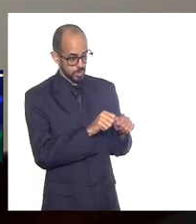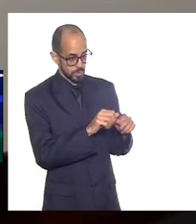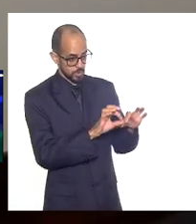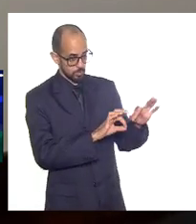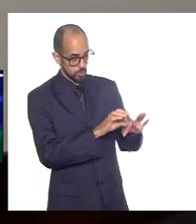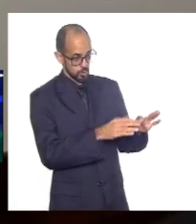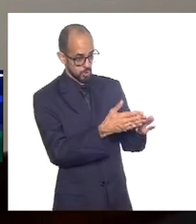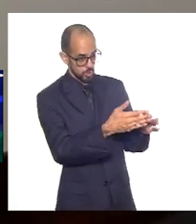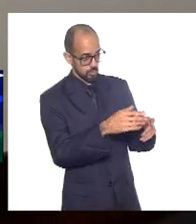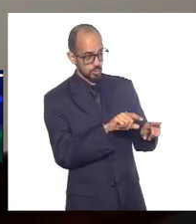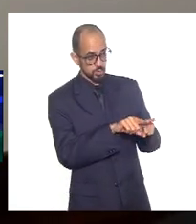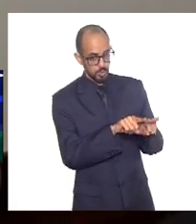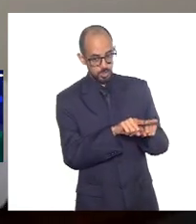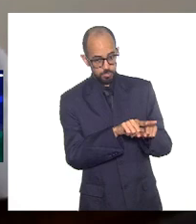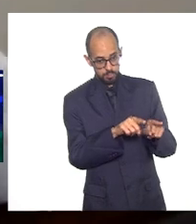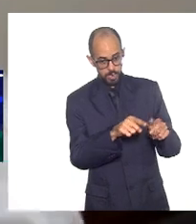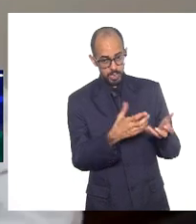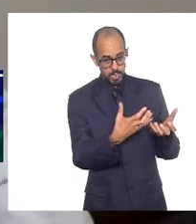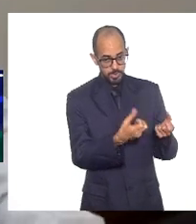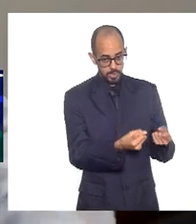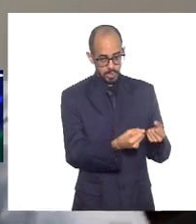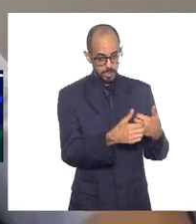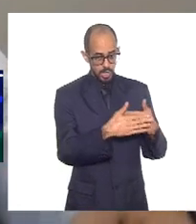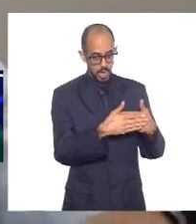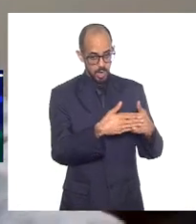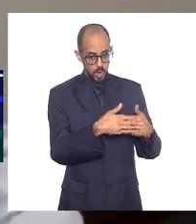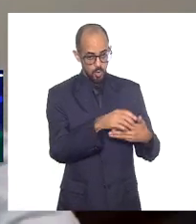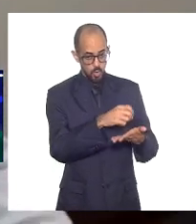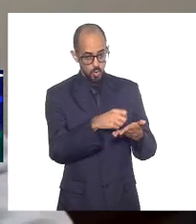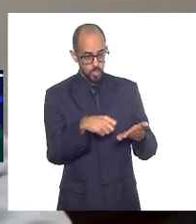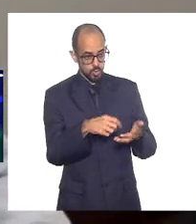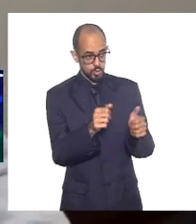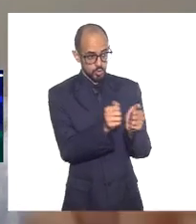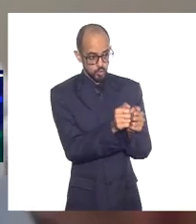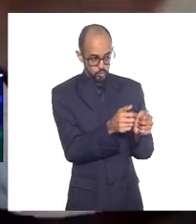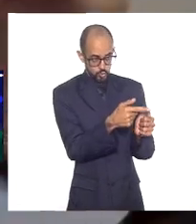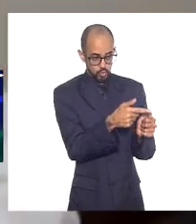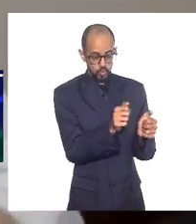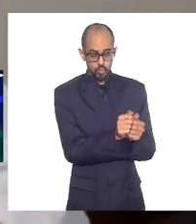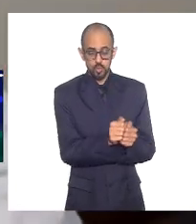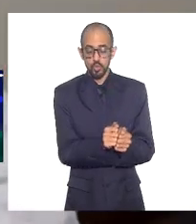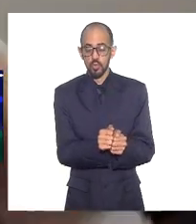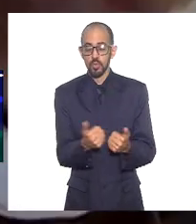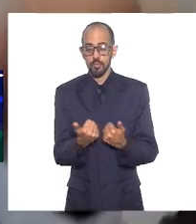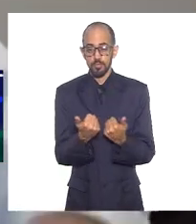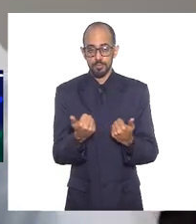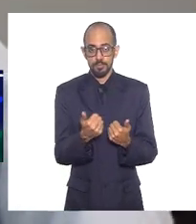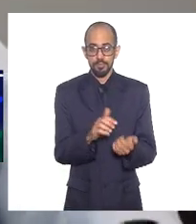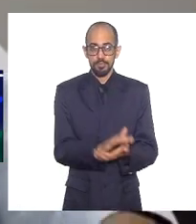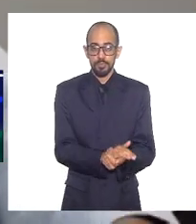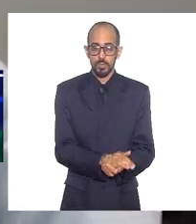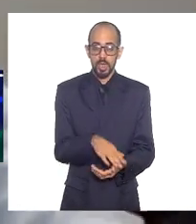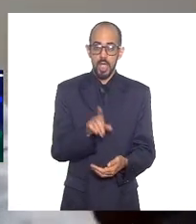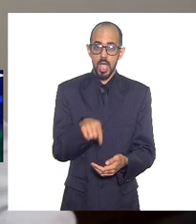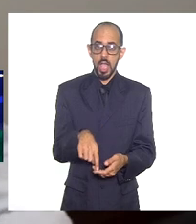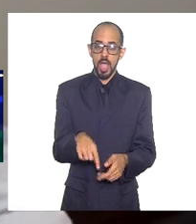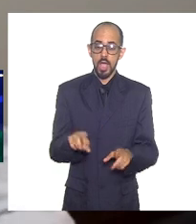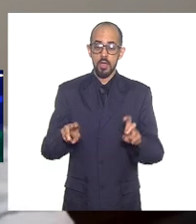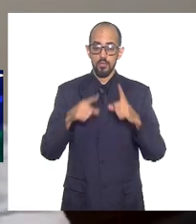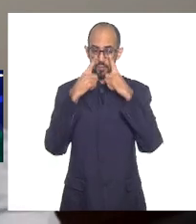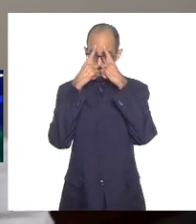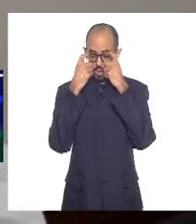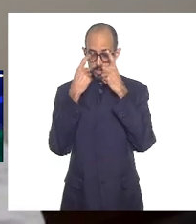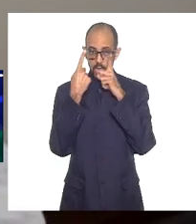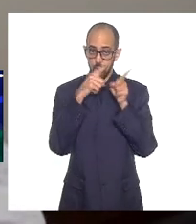conceder gentilmente a coautoria. No caso proposto pela deputada Mônica Francisco, cujo tema é a violência contra a